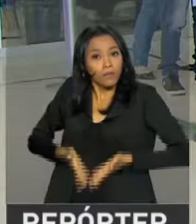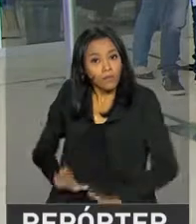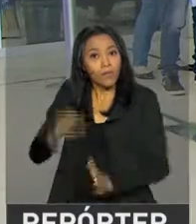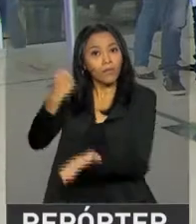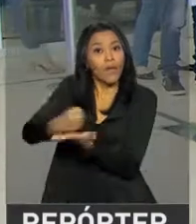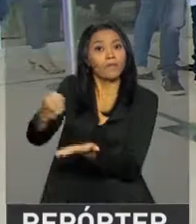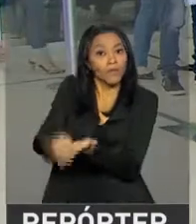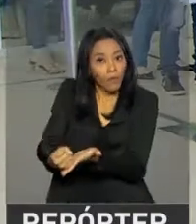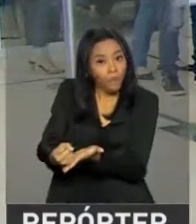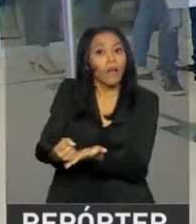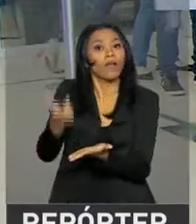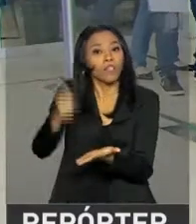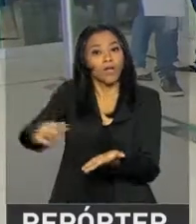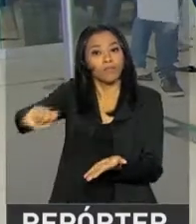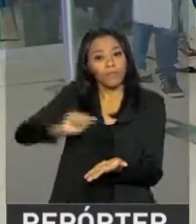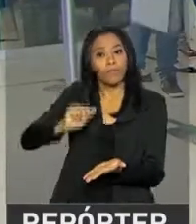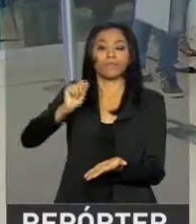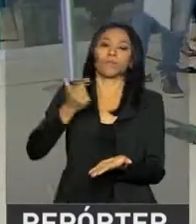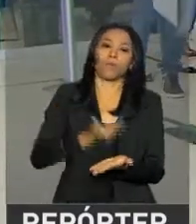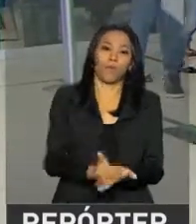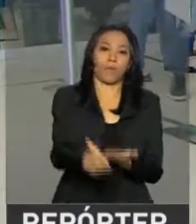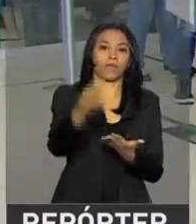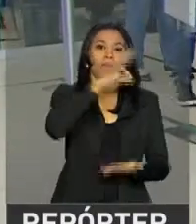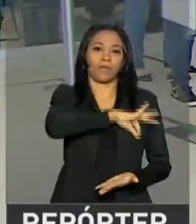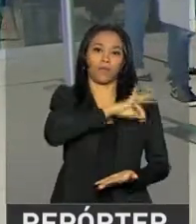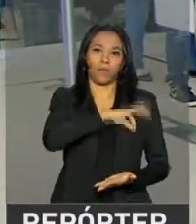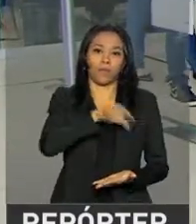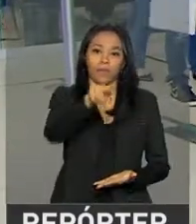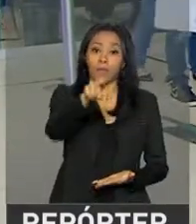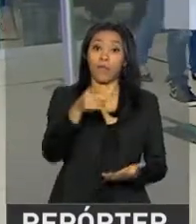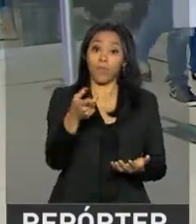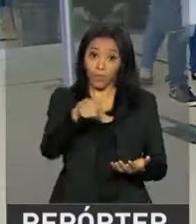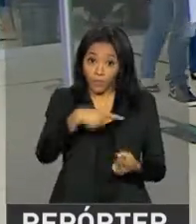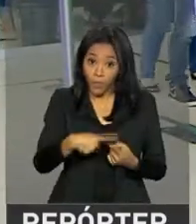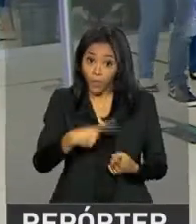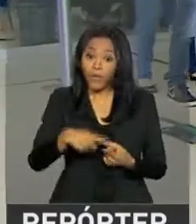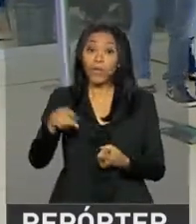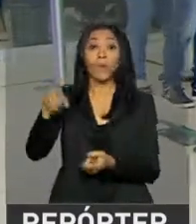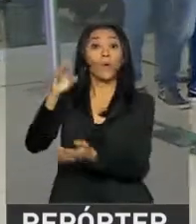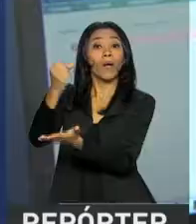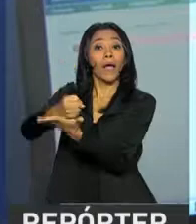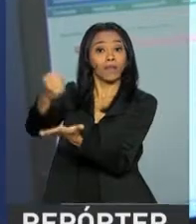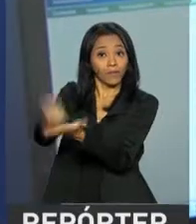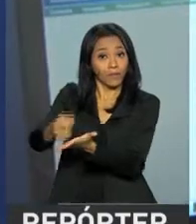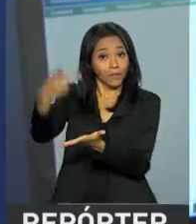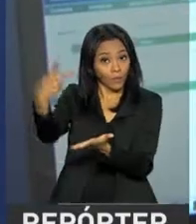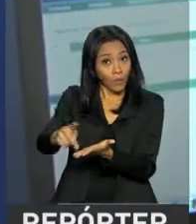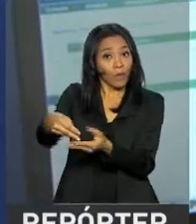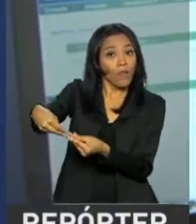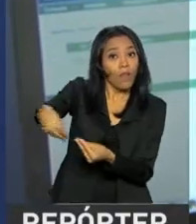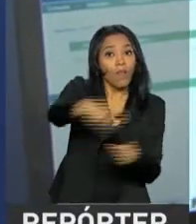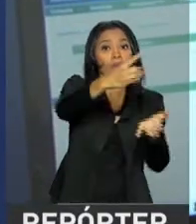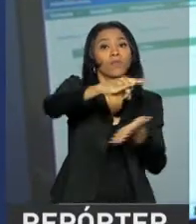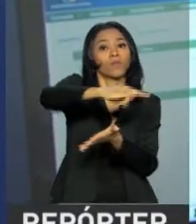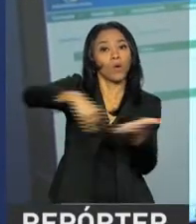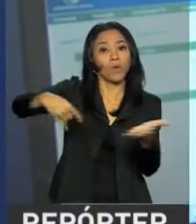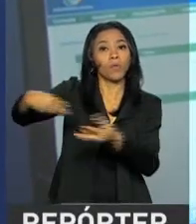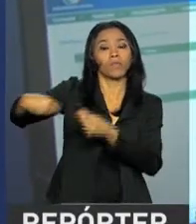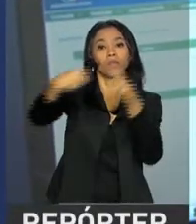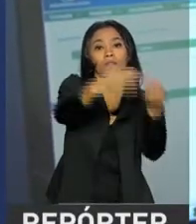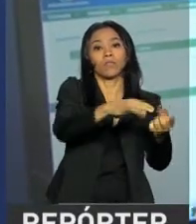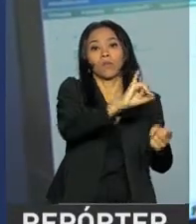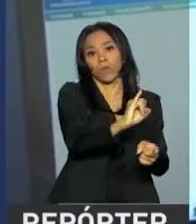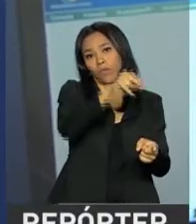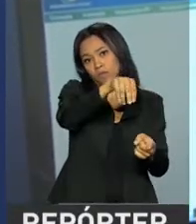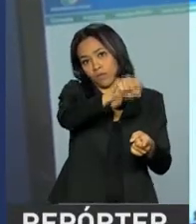nesses casos o processo deverá ter início assim que o cartório enviar os dados para o sistema nacional de informações de